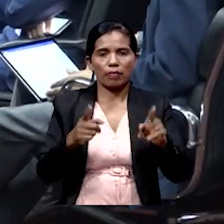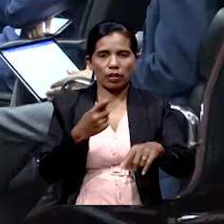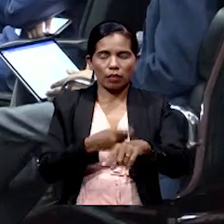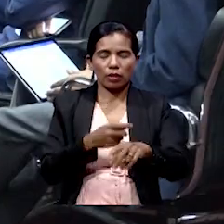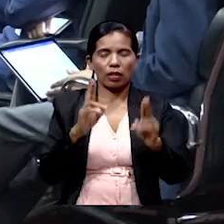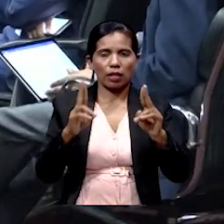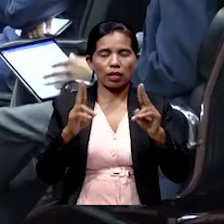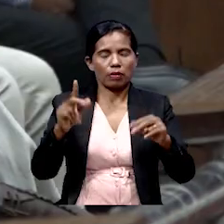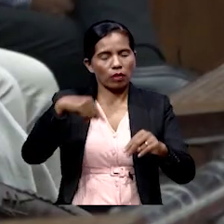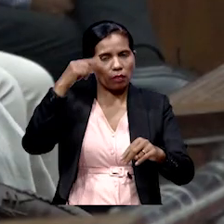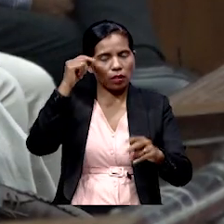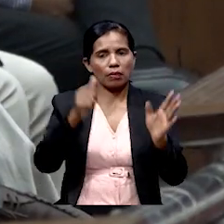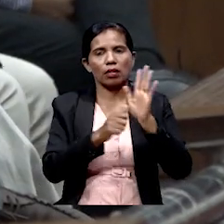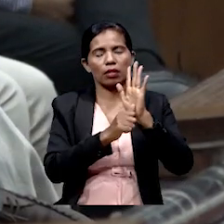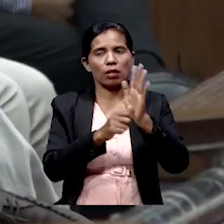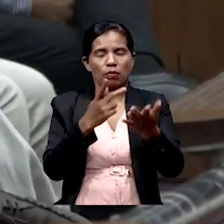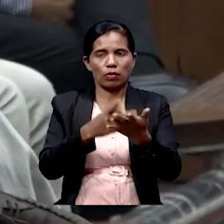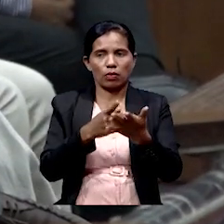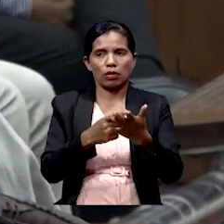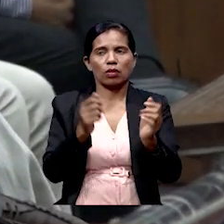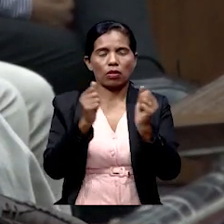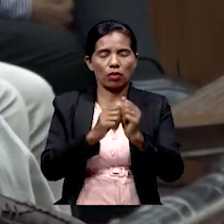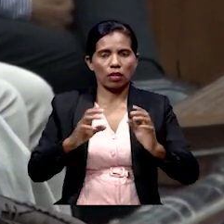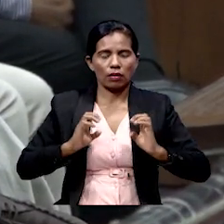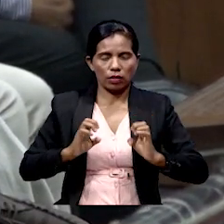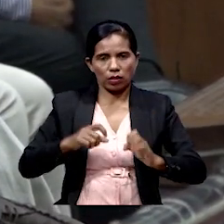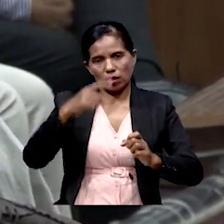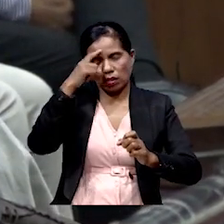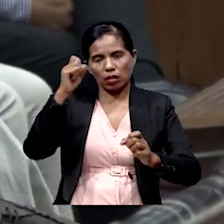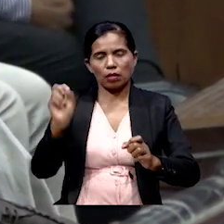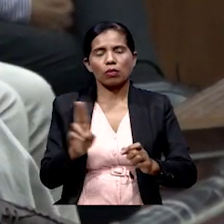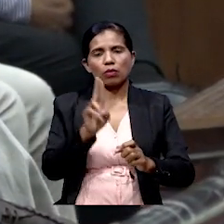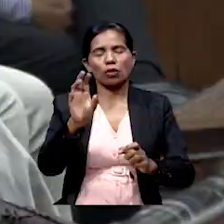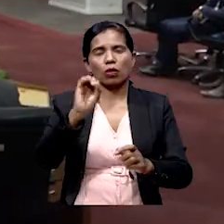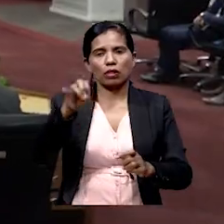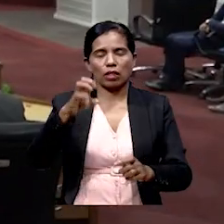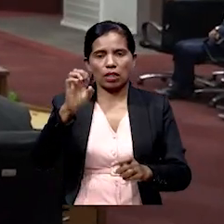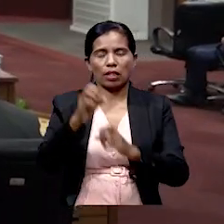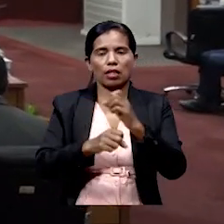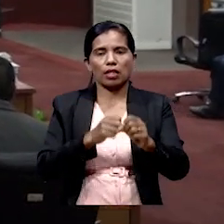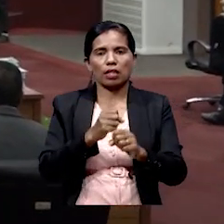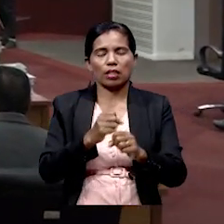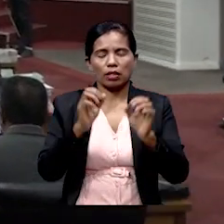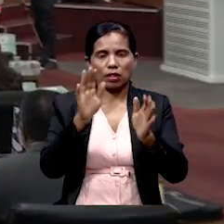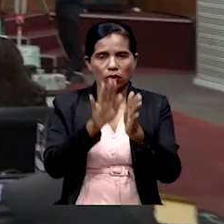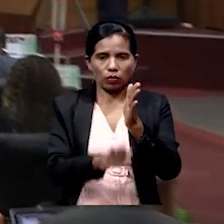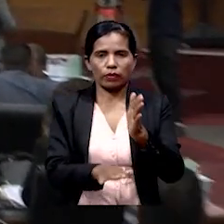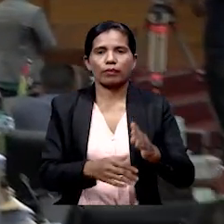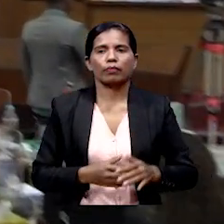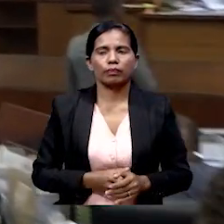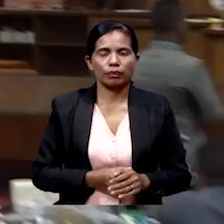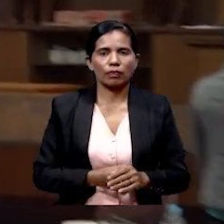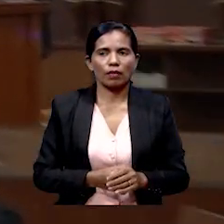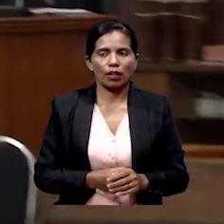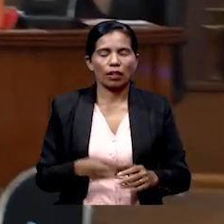lais ba governo apresenta proposta ne ho urgência, tamba execução do orçamento geral Estado, sei Kiklio. Nebe